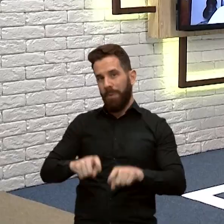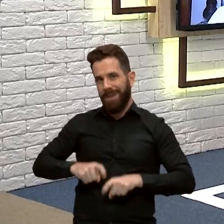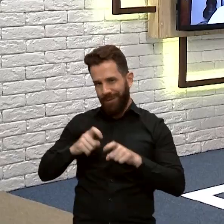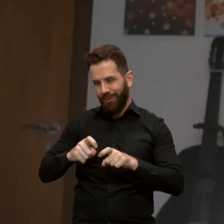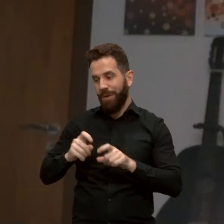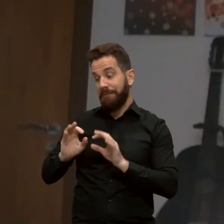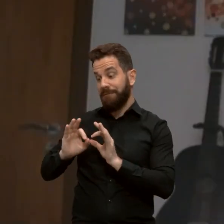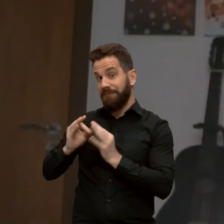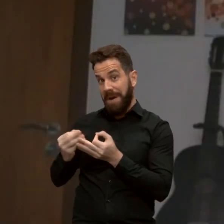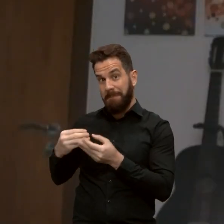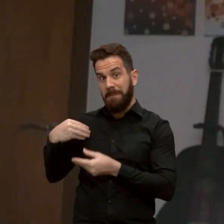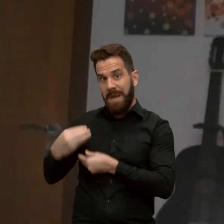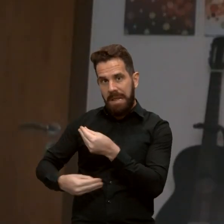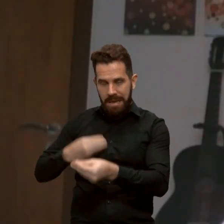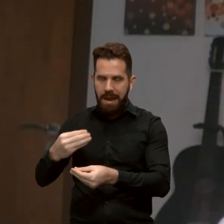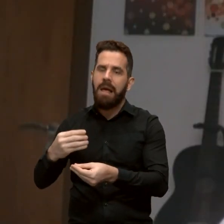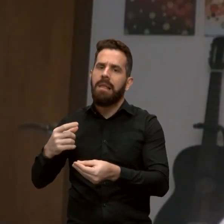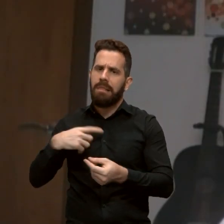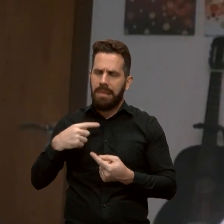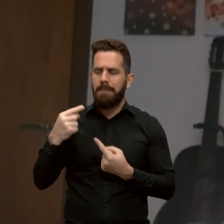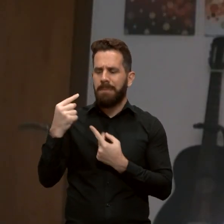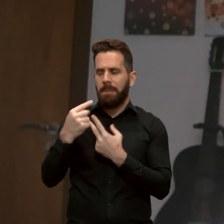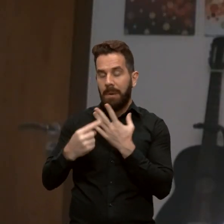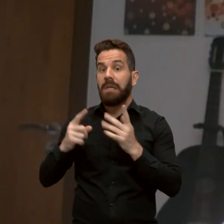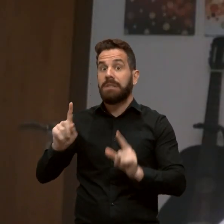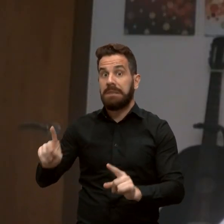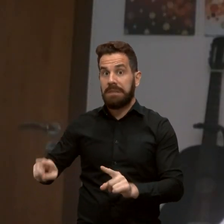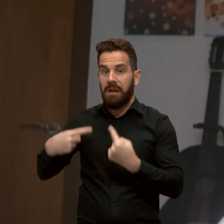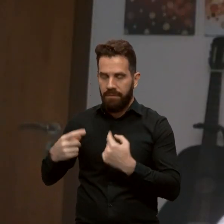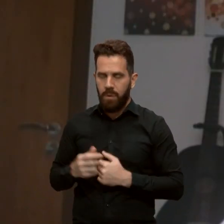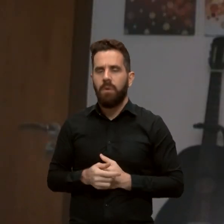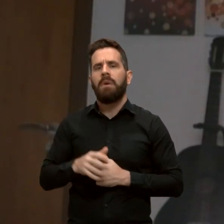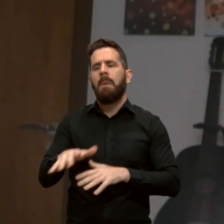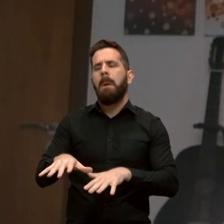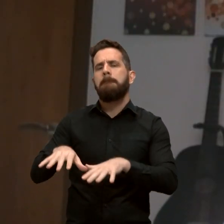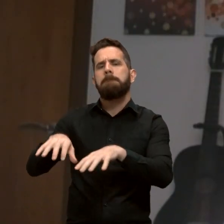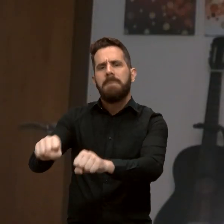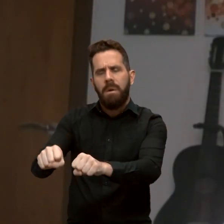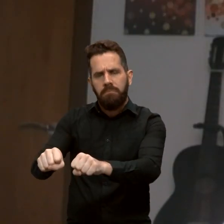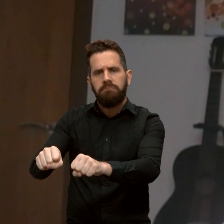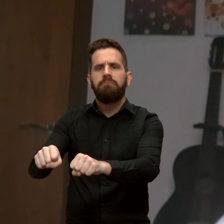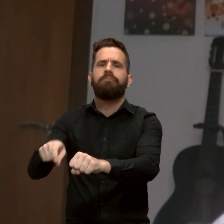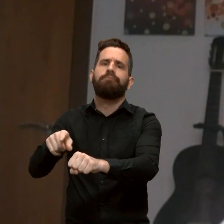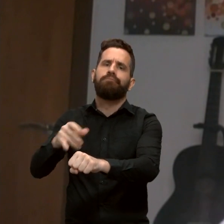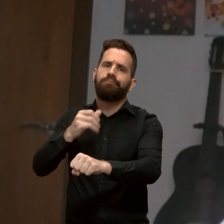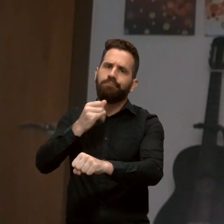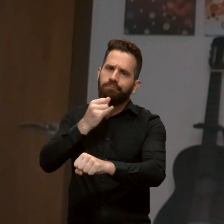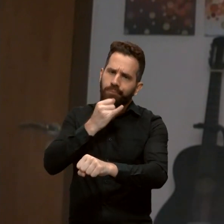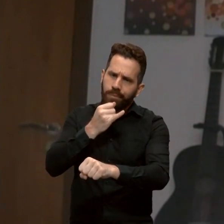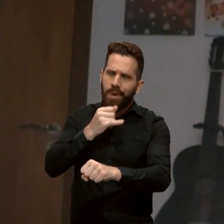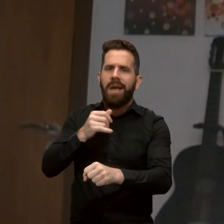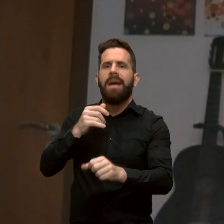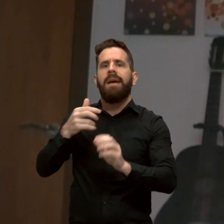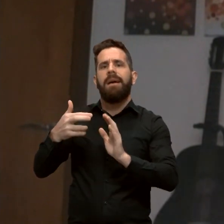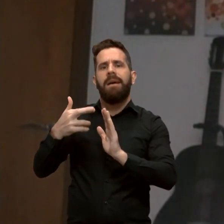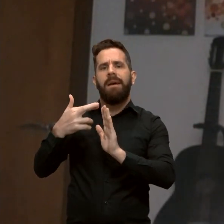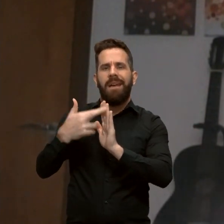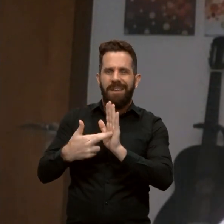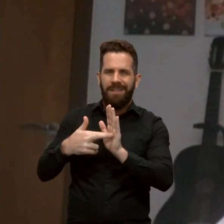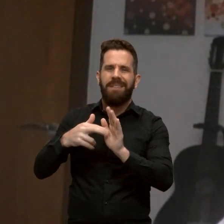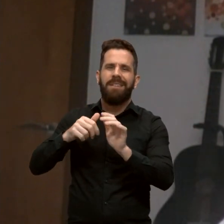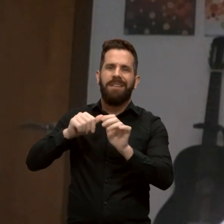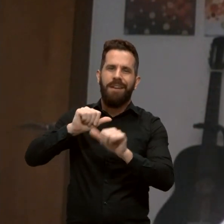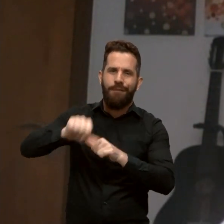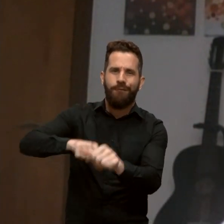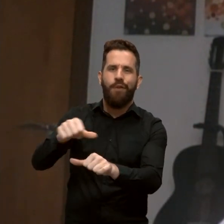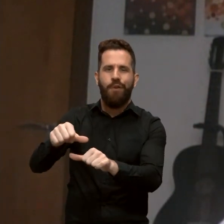desafios. No caso dos assentamentos de reforma agrária, ou grupos quilombolas, né, ou grupos indígenas mesmo, né, os